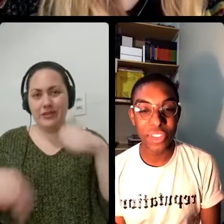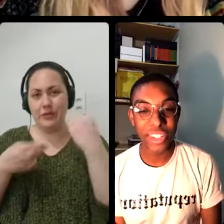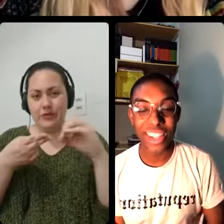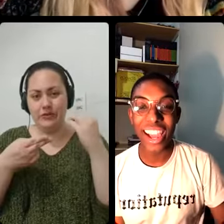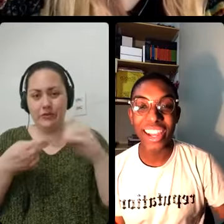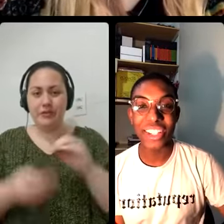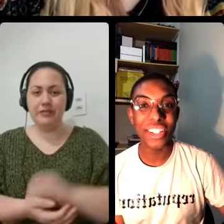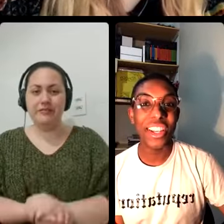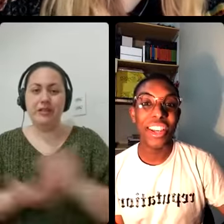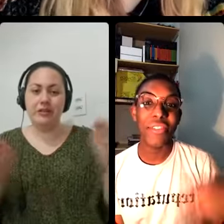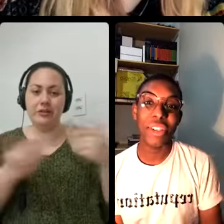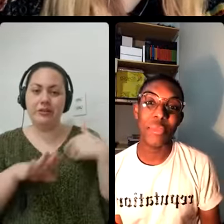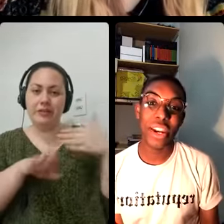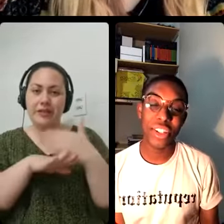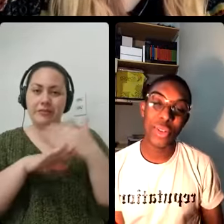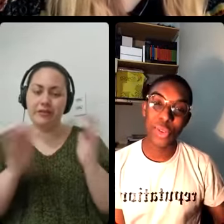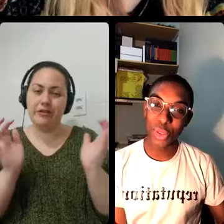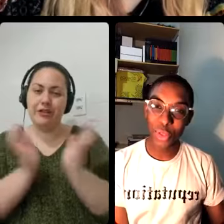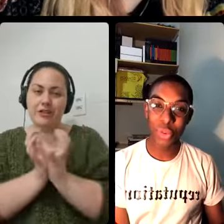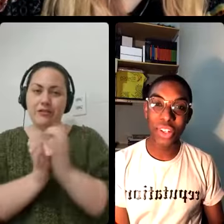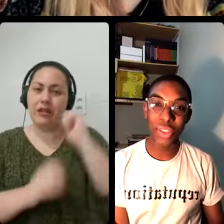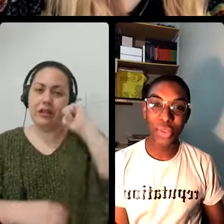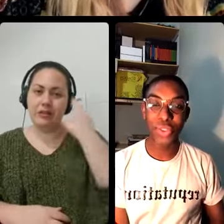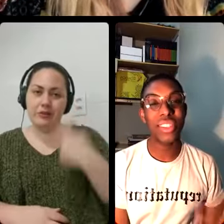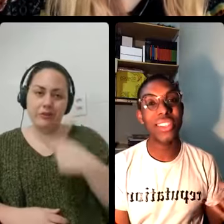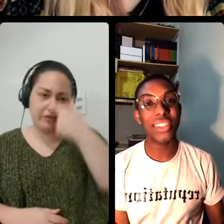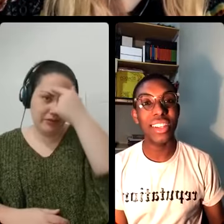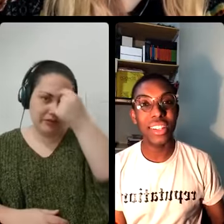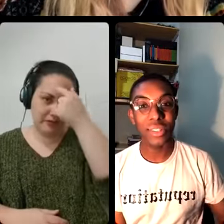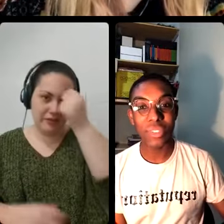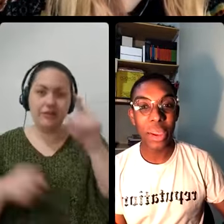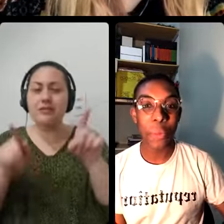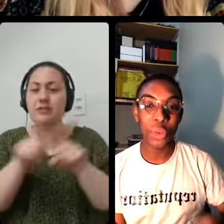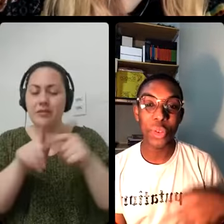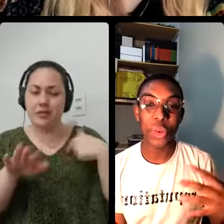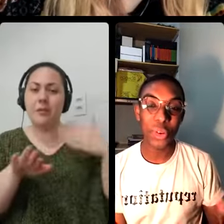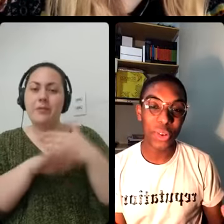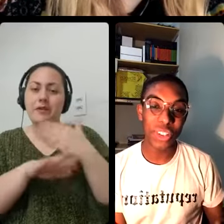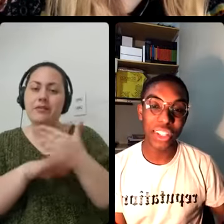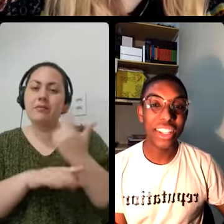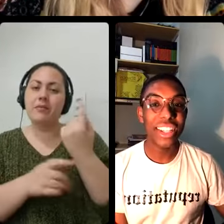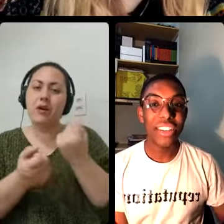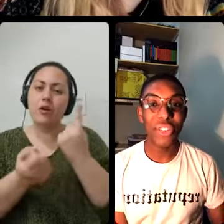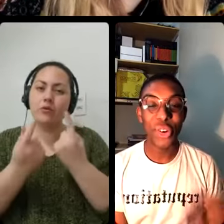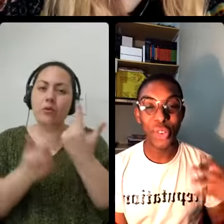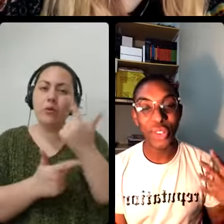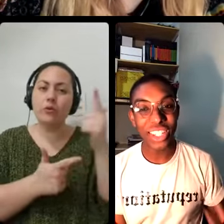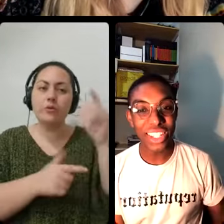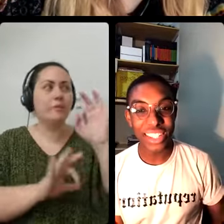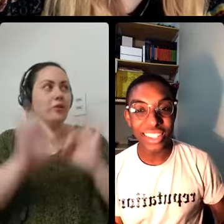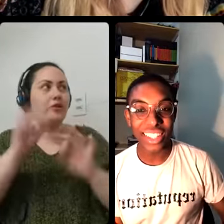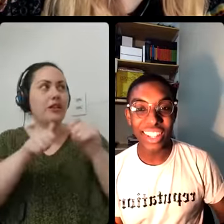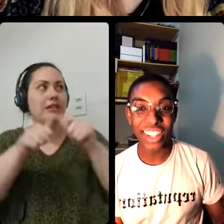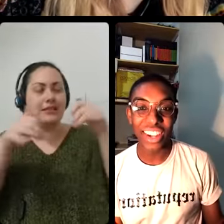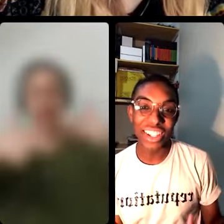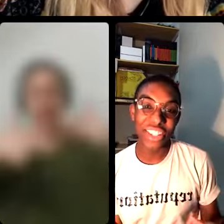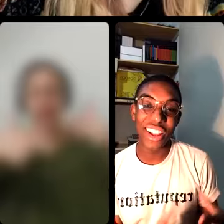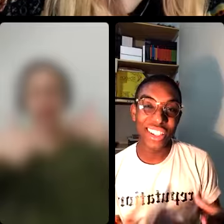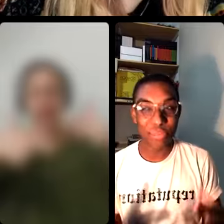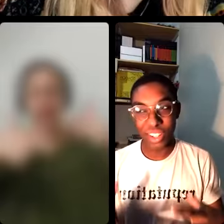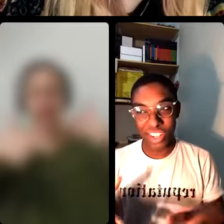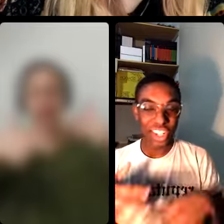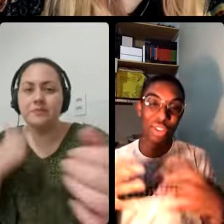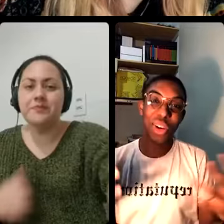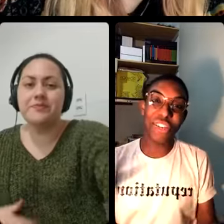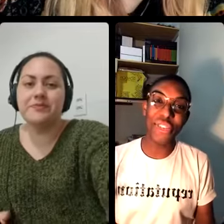aqui da universidade, faço parte de alguns outros projetos de extensão, tenho o Minuto Corona, fui rondonista, né? A gente